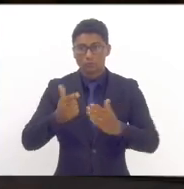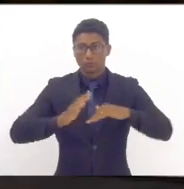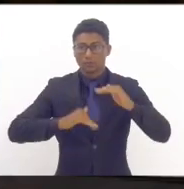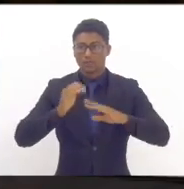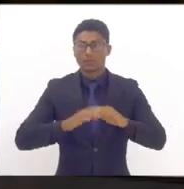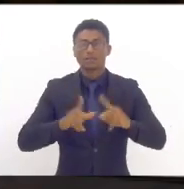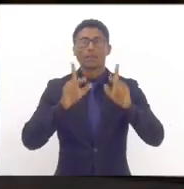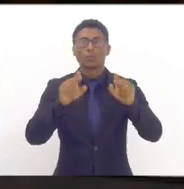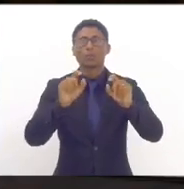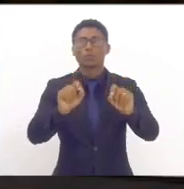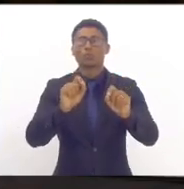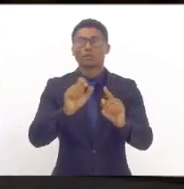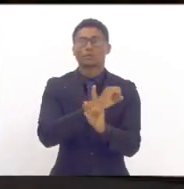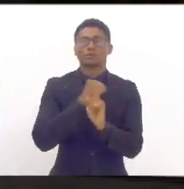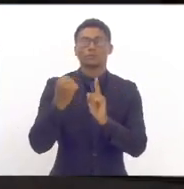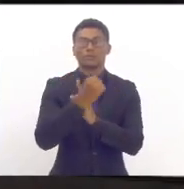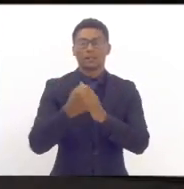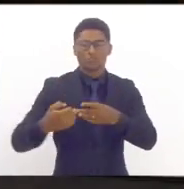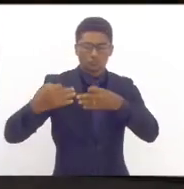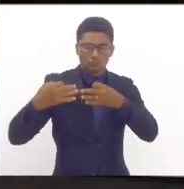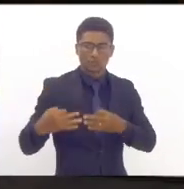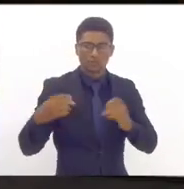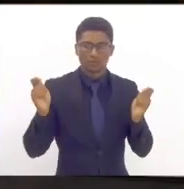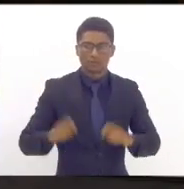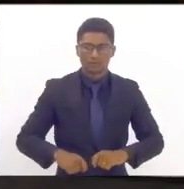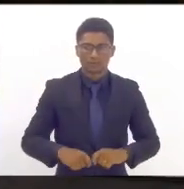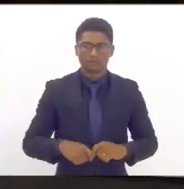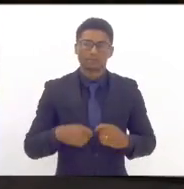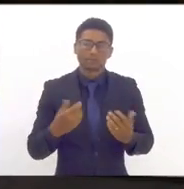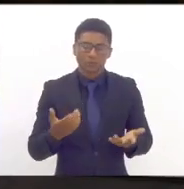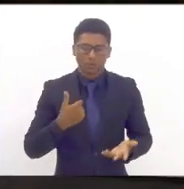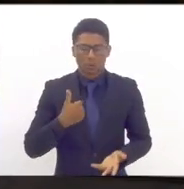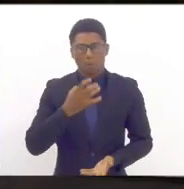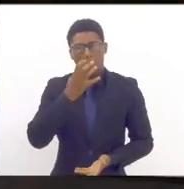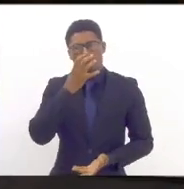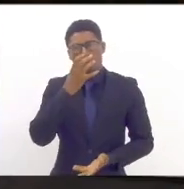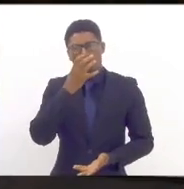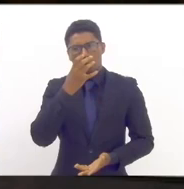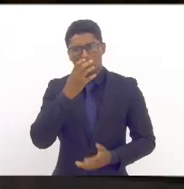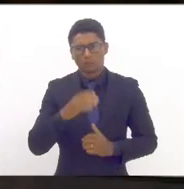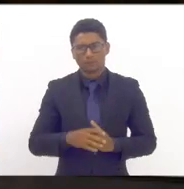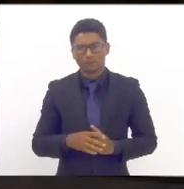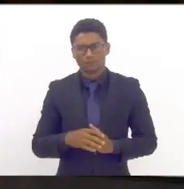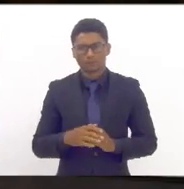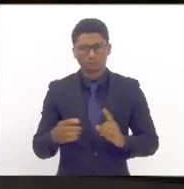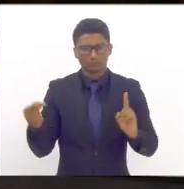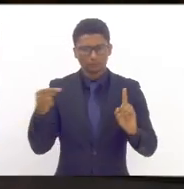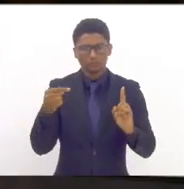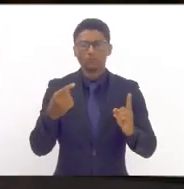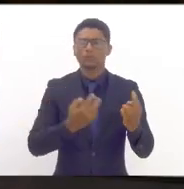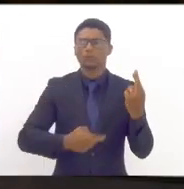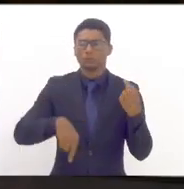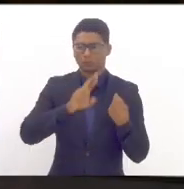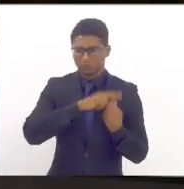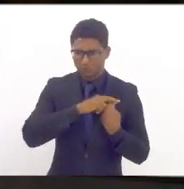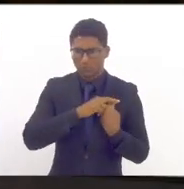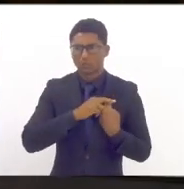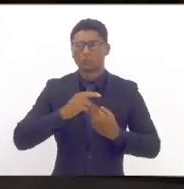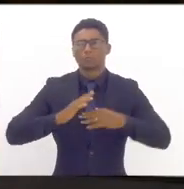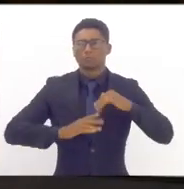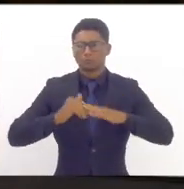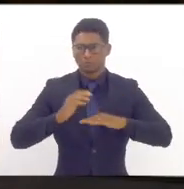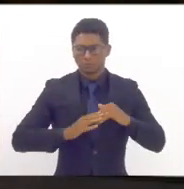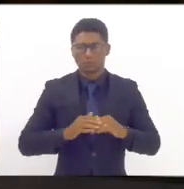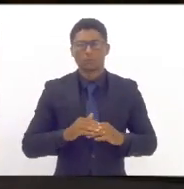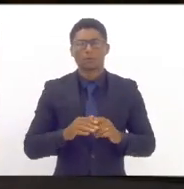me encanta. É um dos pontos que nos conectou na vida. Ele usa com responsabilidade o dom que tem, cuida das palavras que